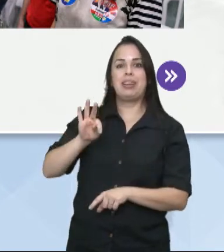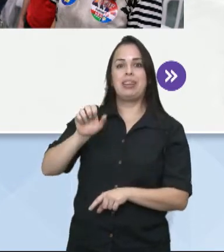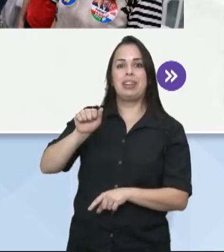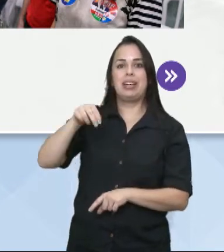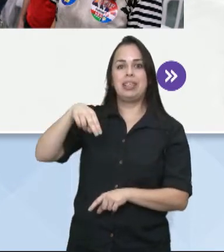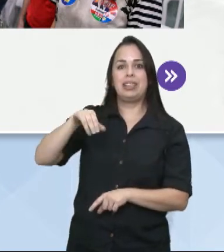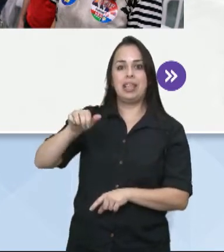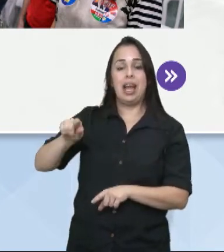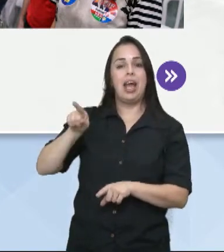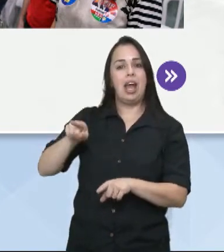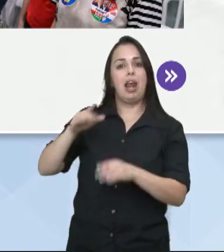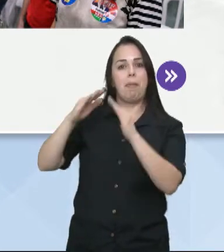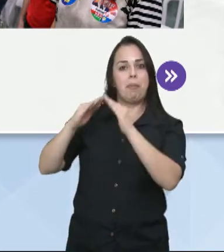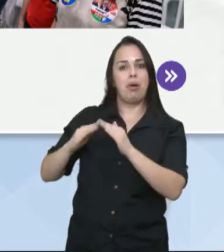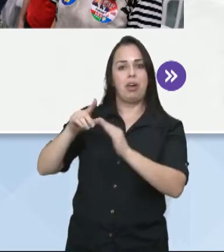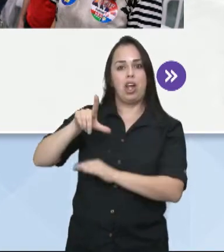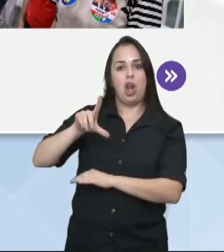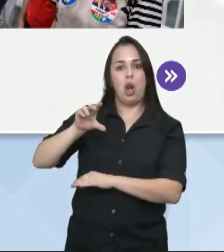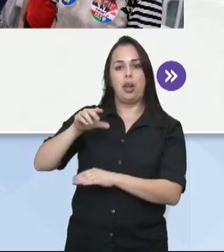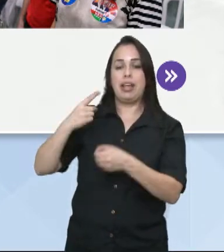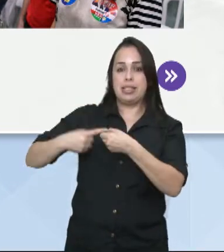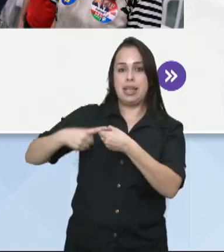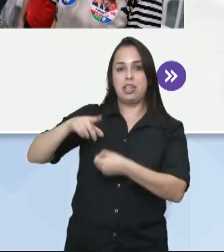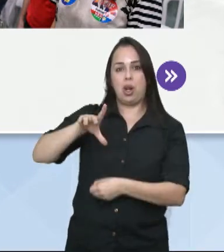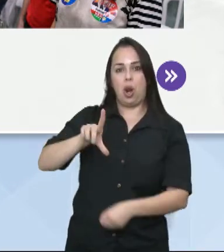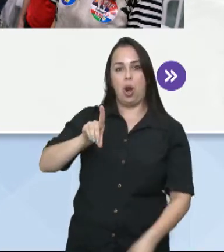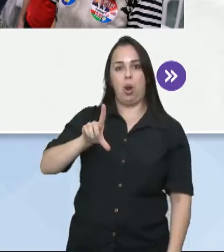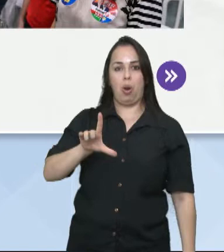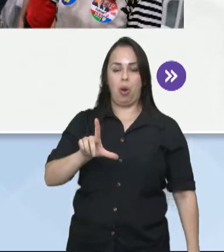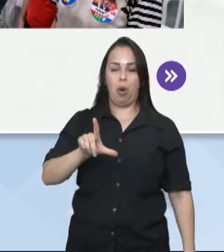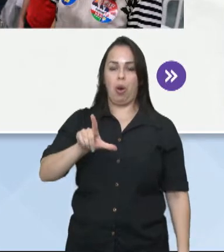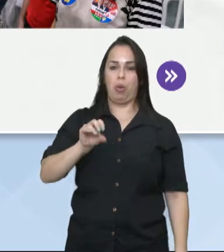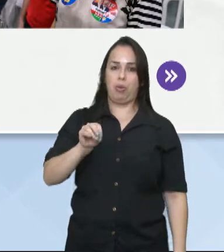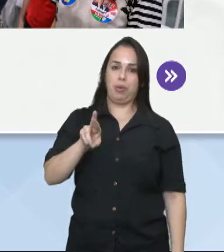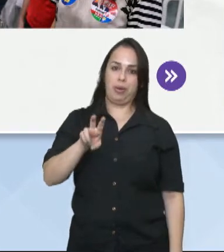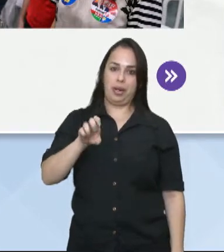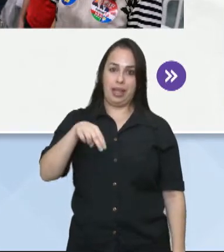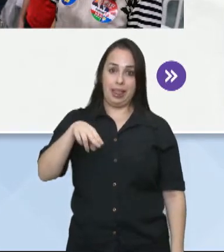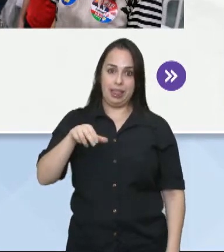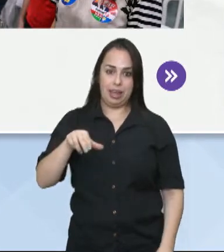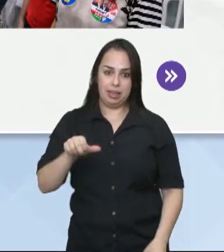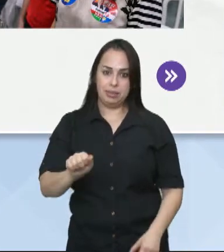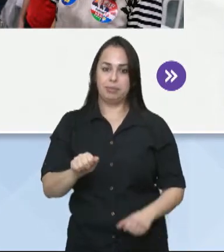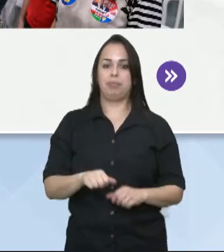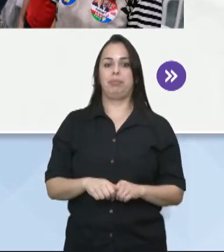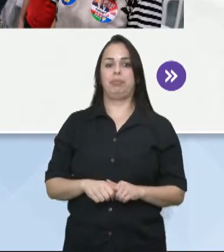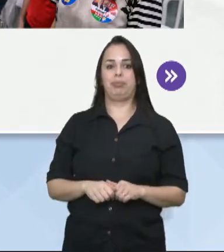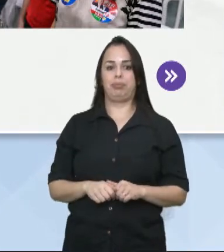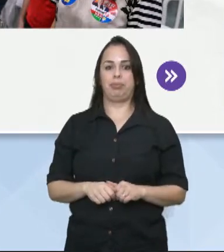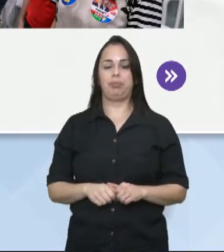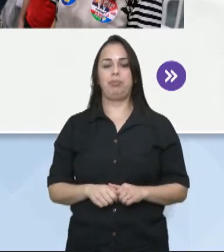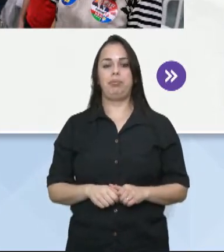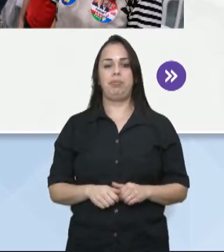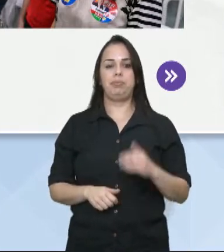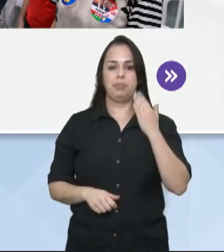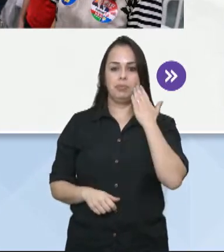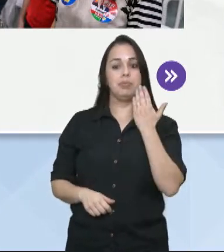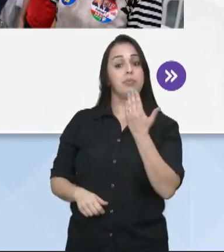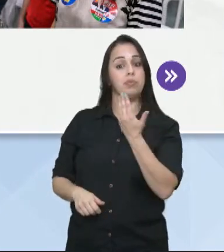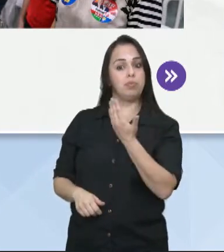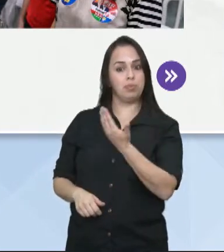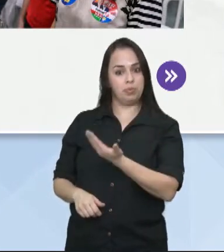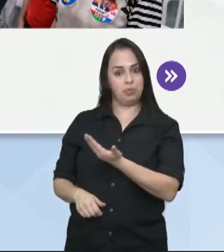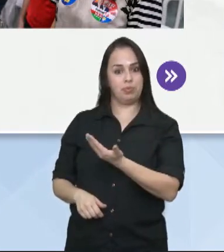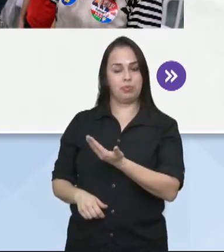Lorena, esteve junto com elas nessa foto, Adriana. A foto do lado aqui, nós temos também